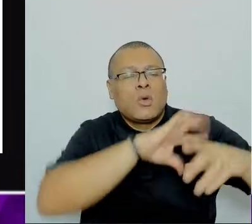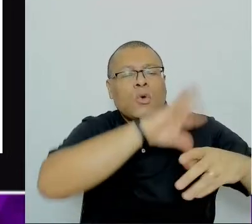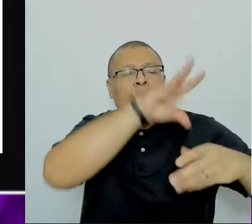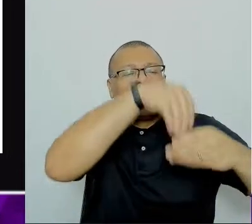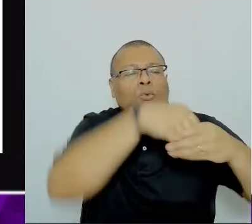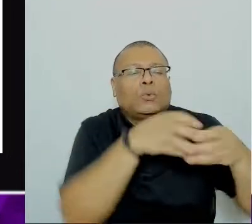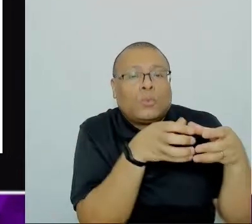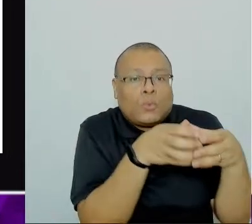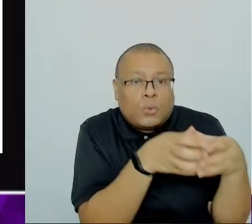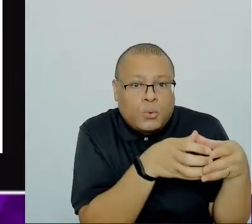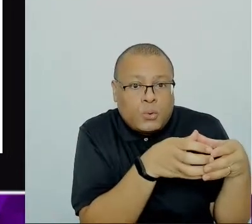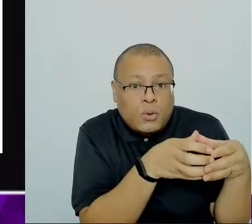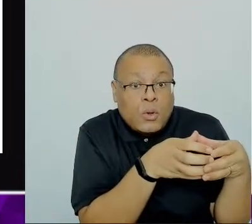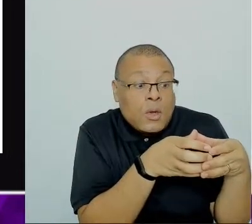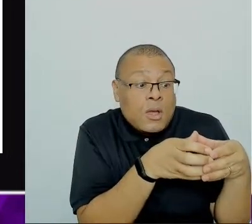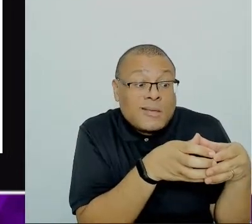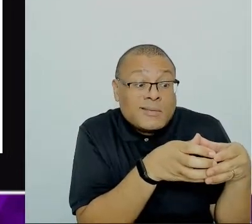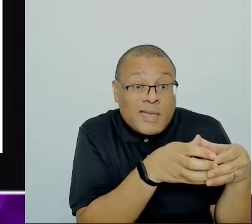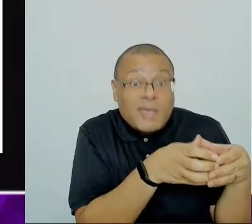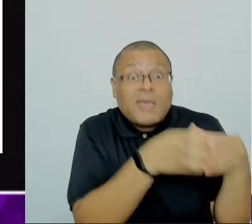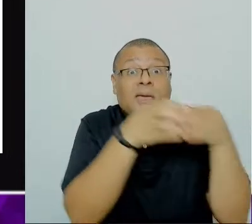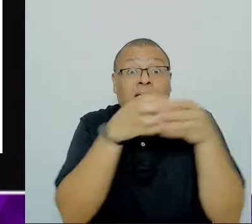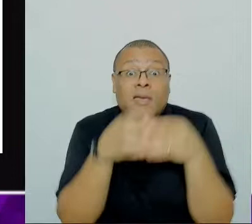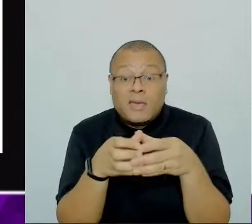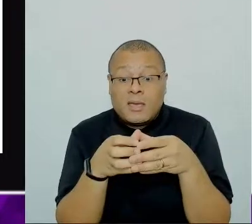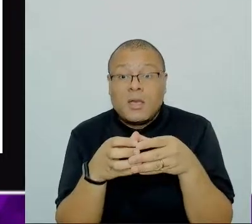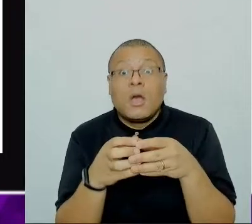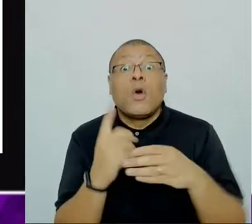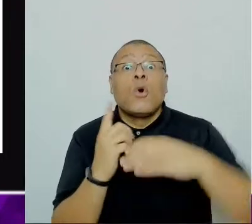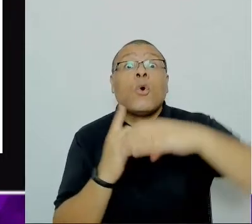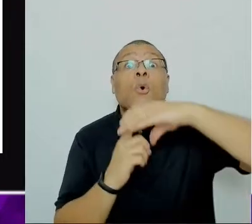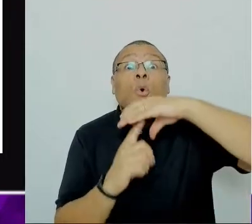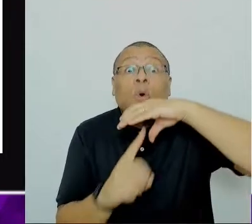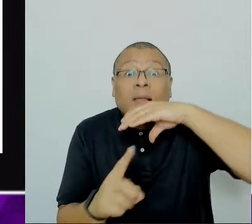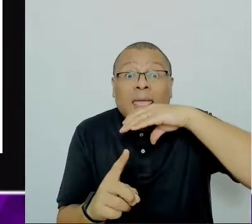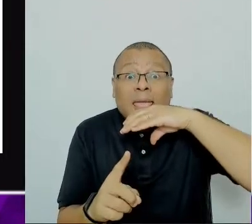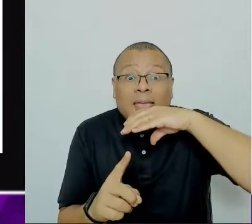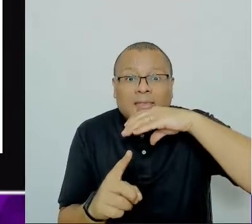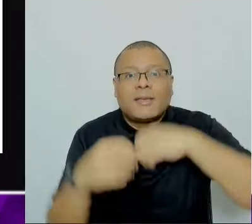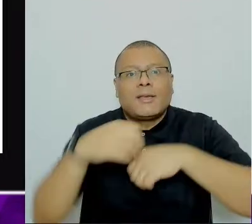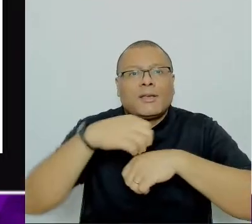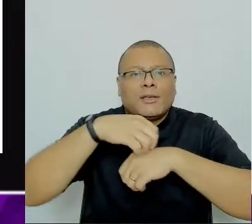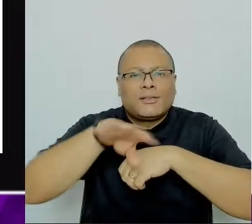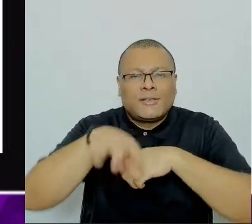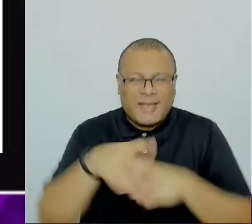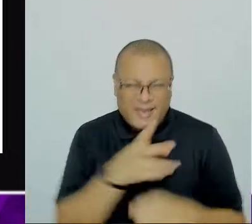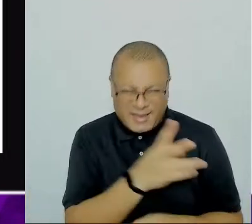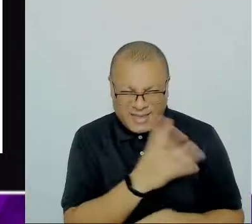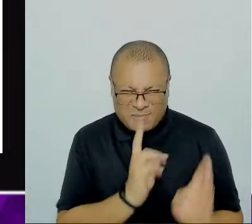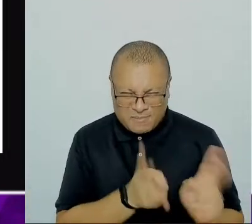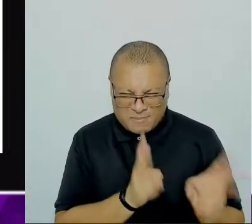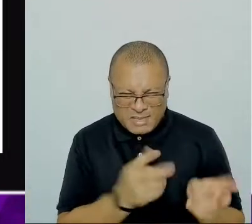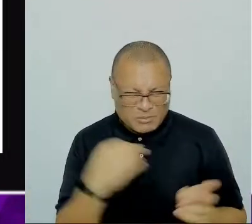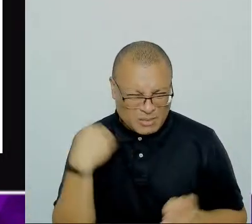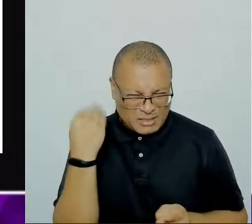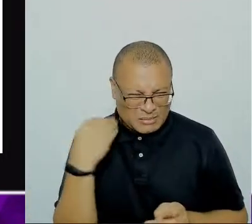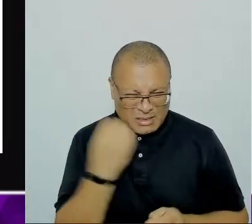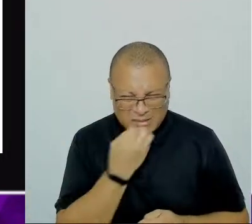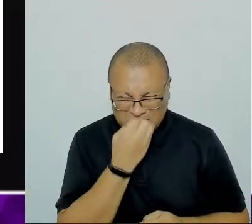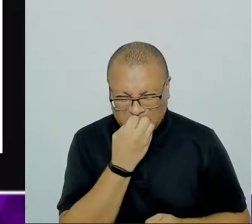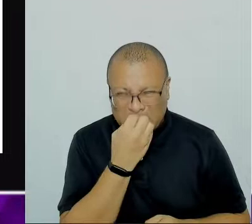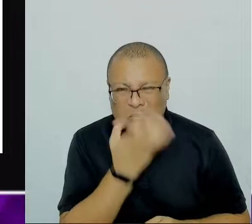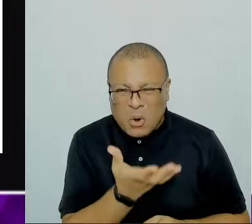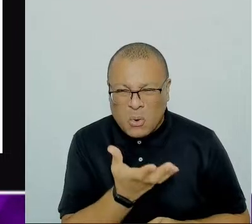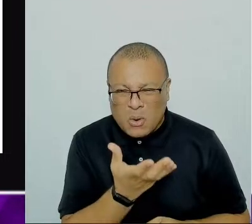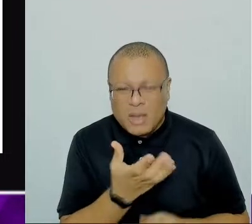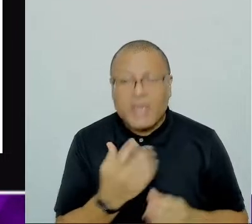o unbundling, que o cliente no centro, mas aí vai a grande dica, né? Será que realmente a nossa experiência é boa? Agora a gente está no